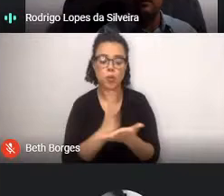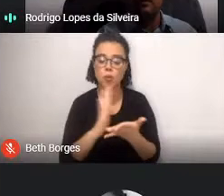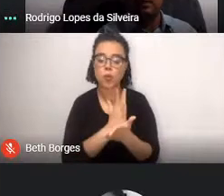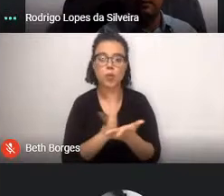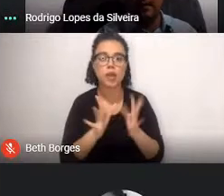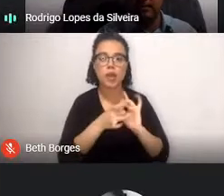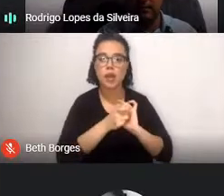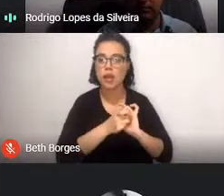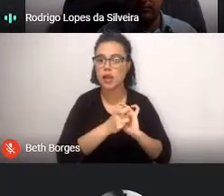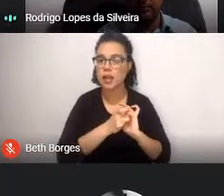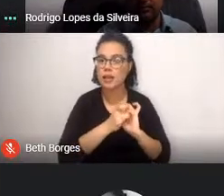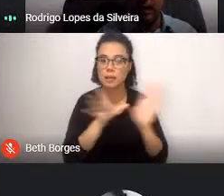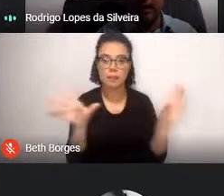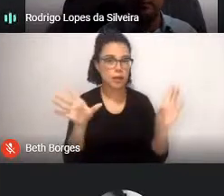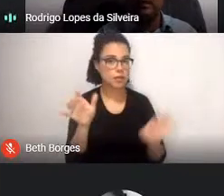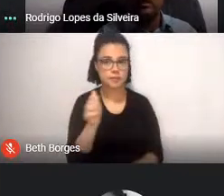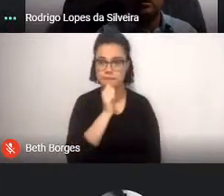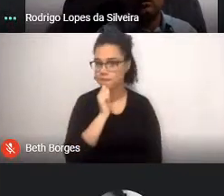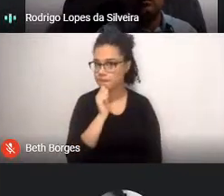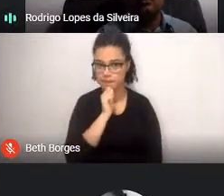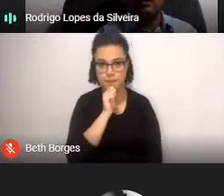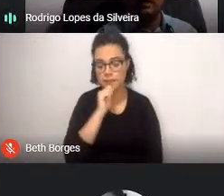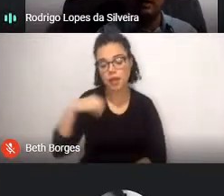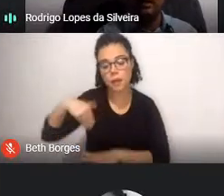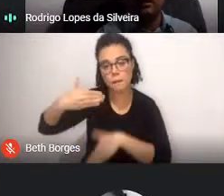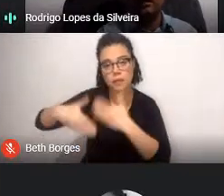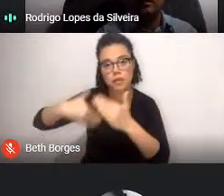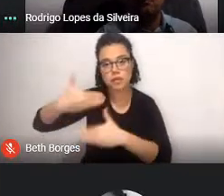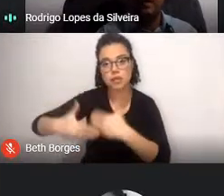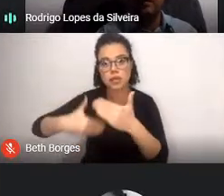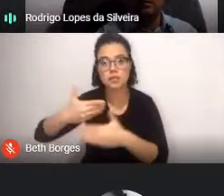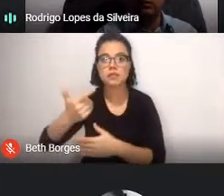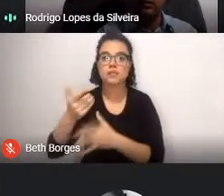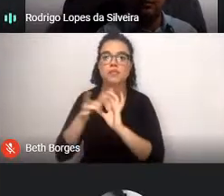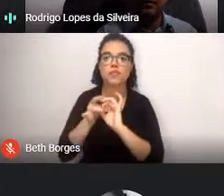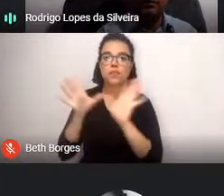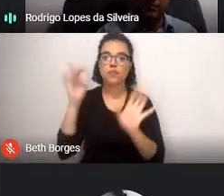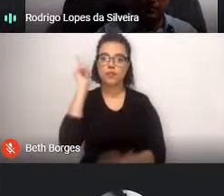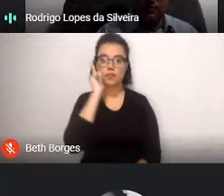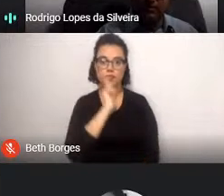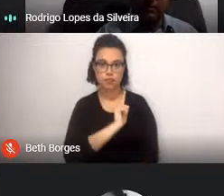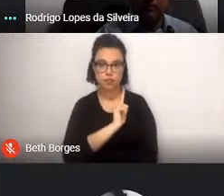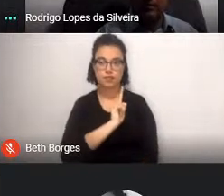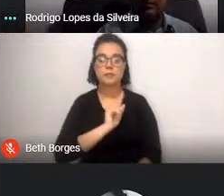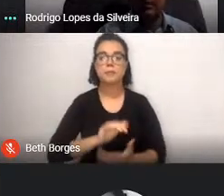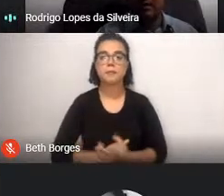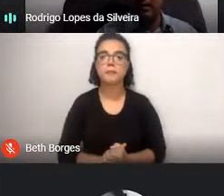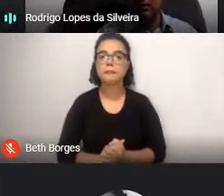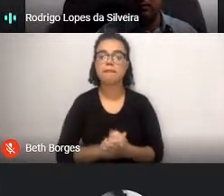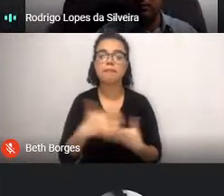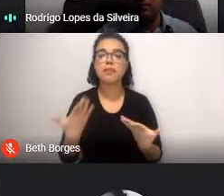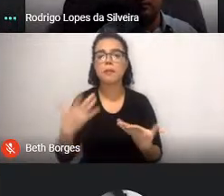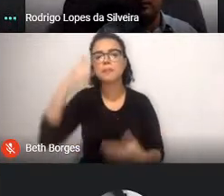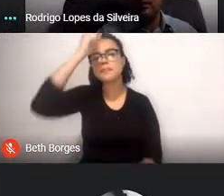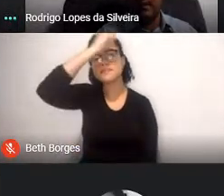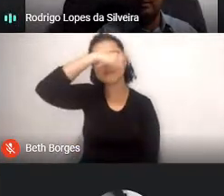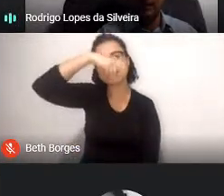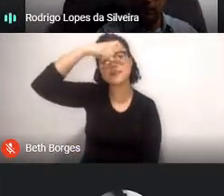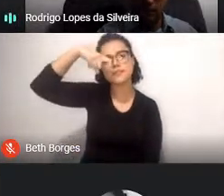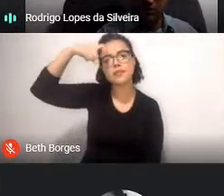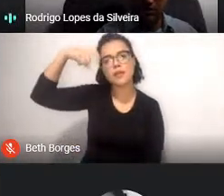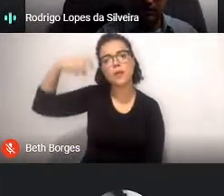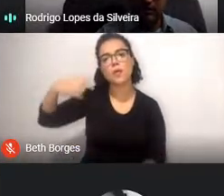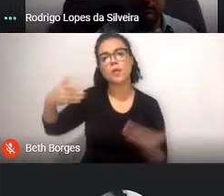processo de liberação, tá? Onde é que mais atua a hipnose hoje? Dentro